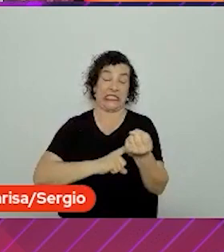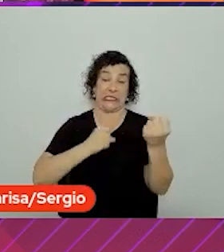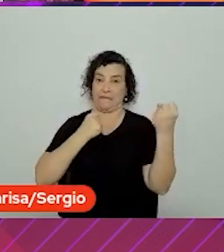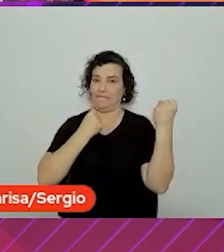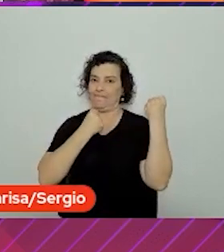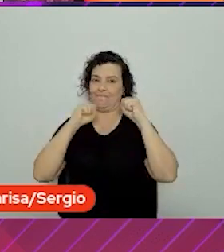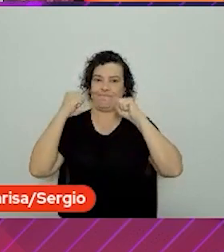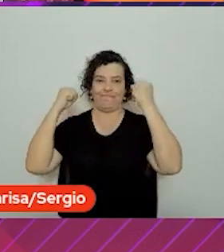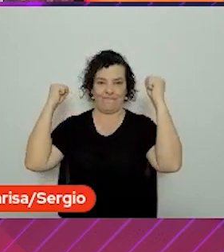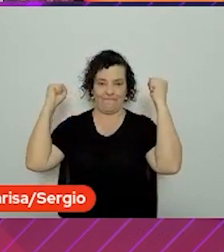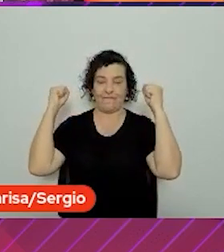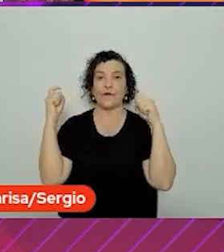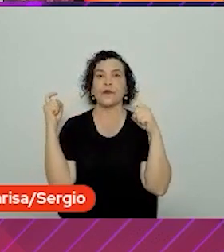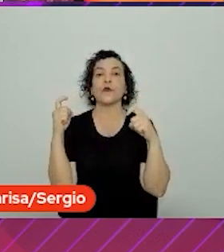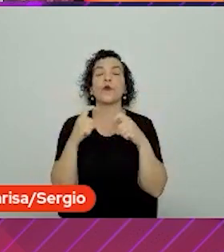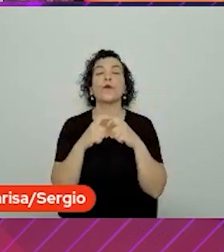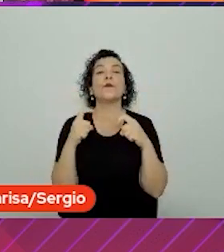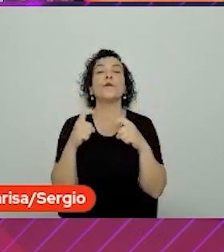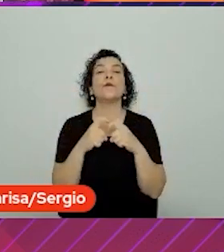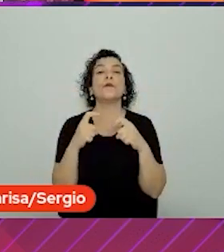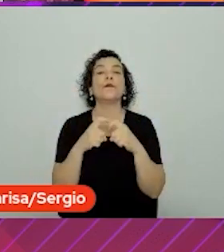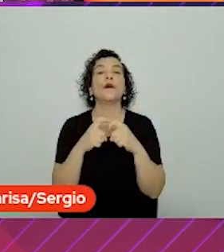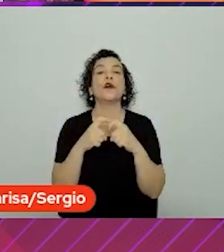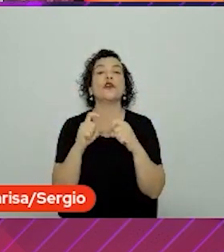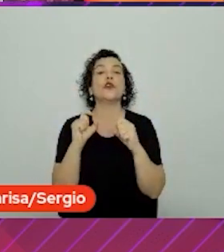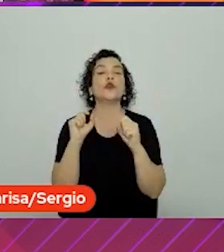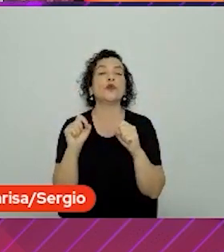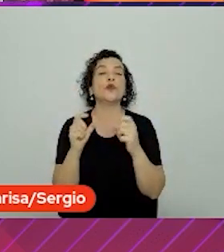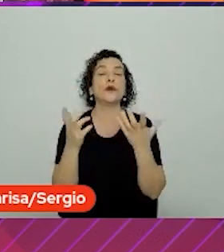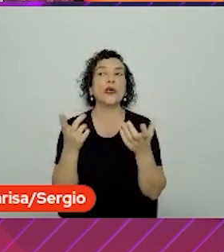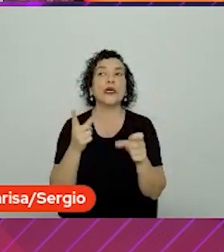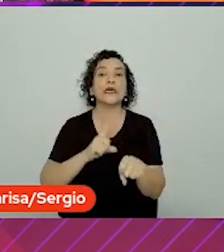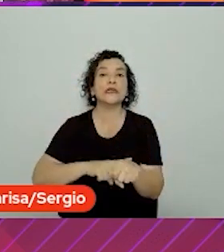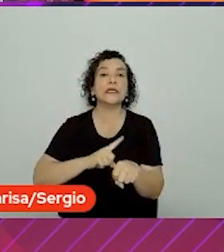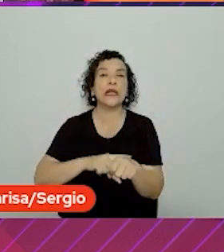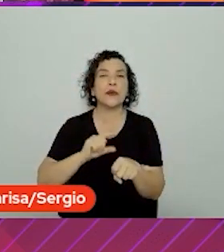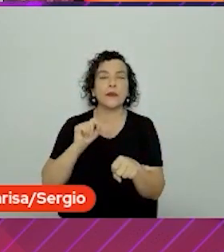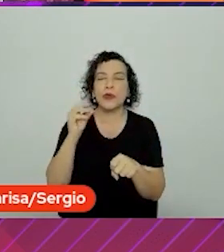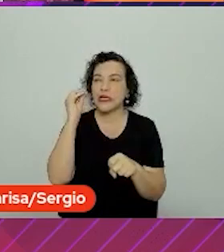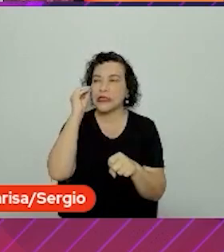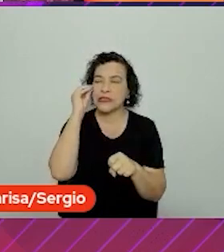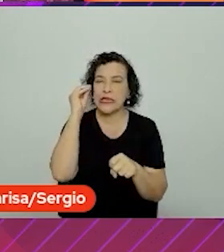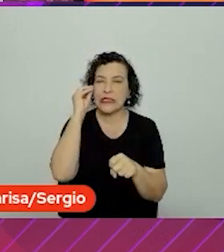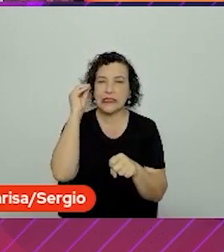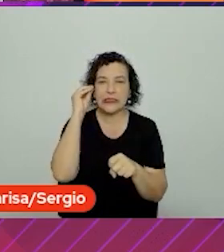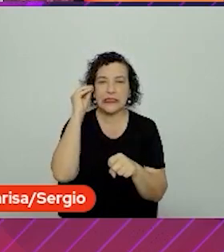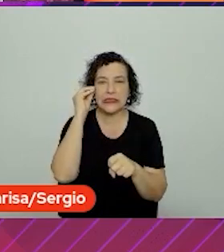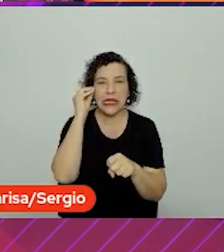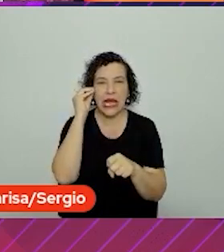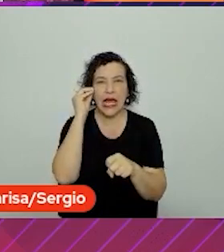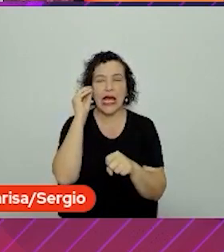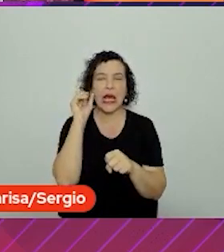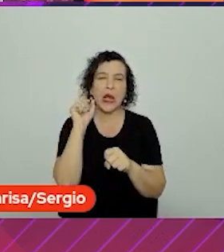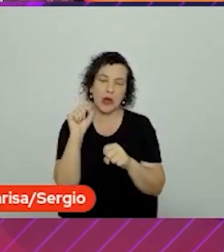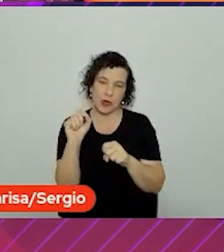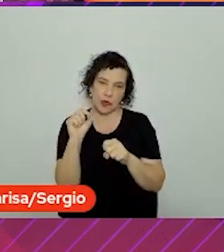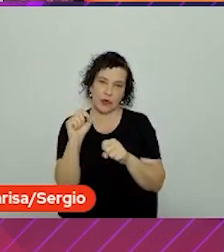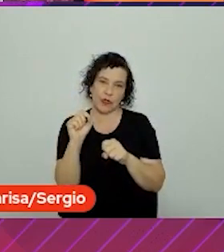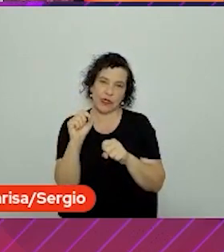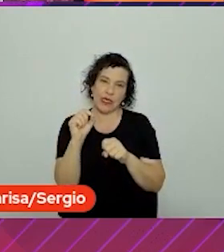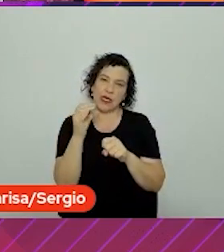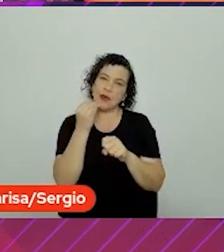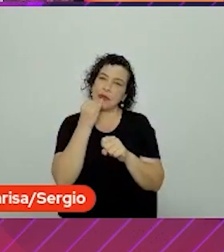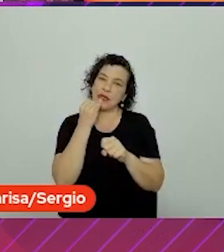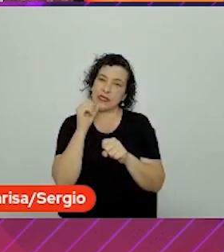e um médico ele vai em determinado momento fazer um experimento e rodar recorrentemente cenas